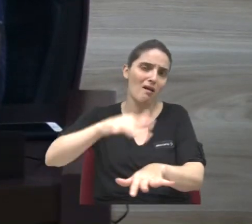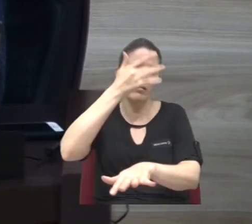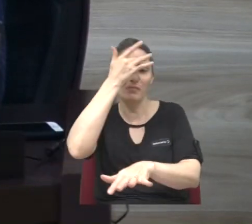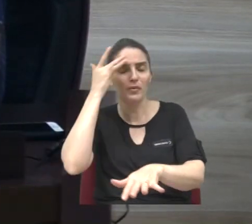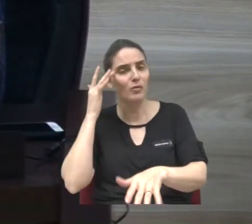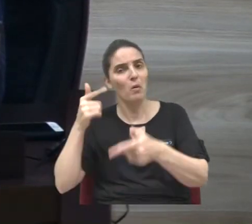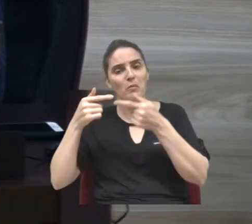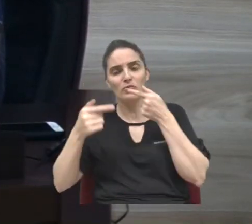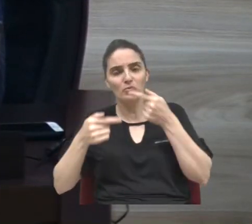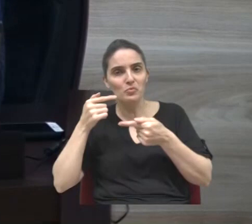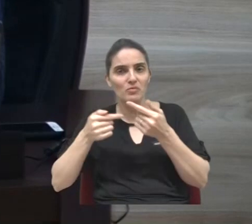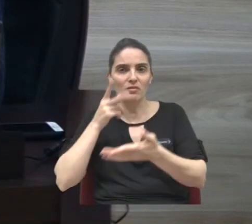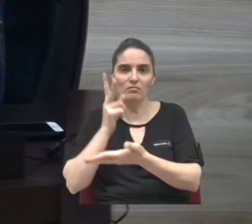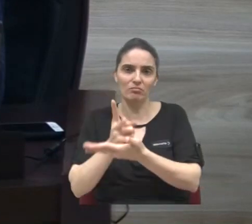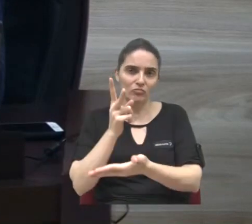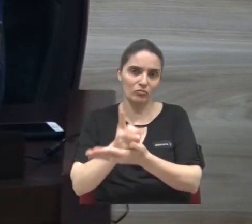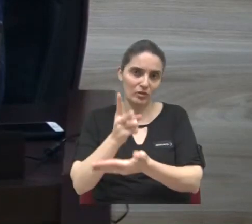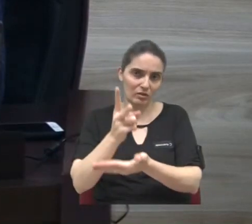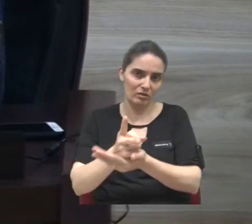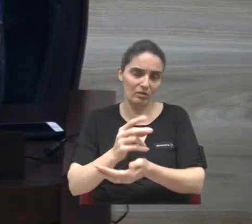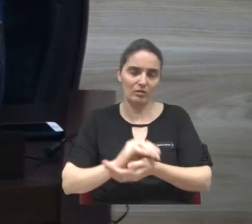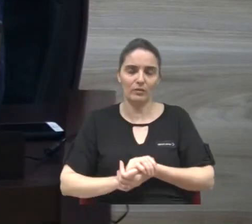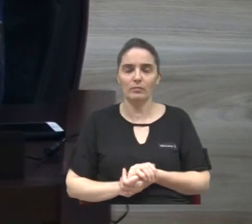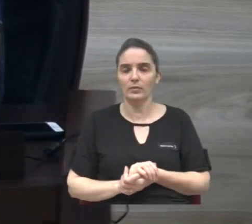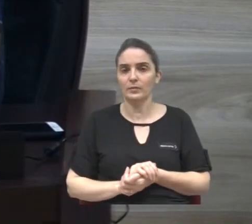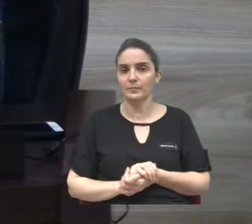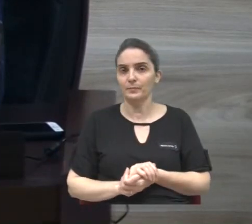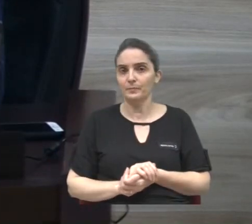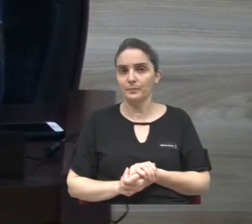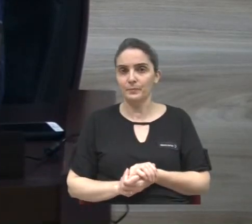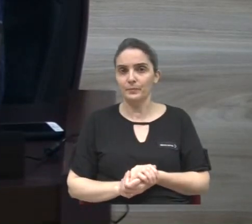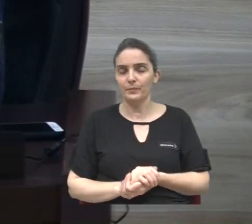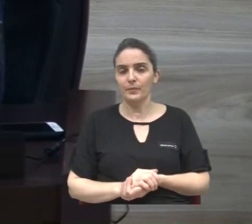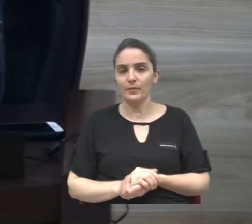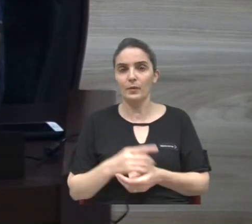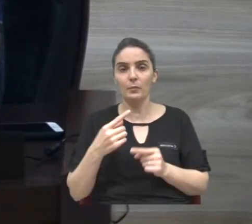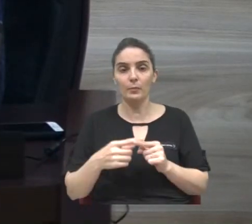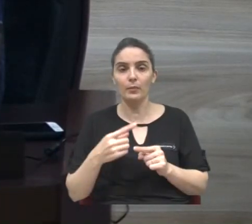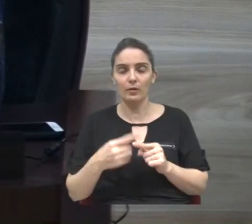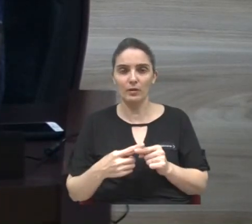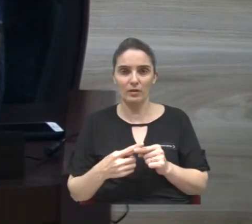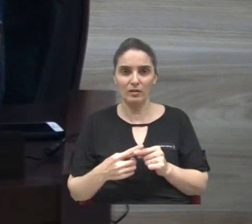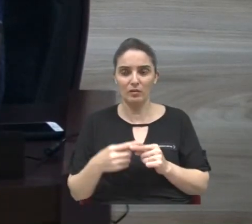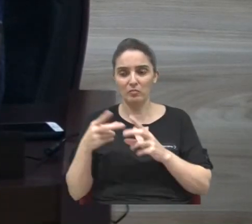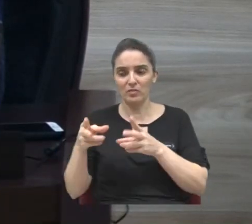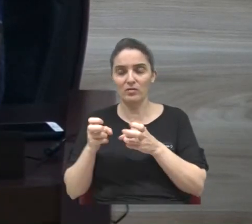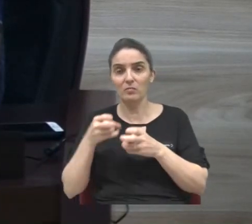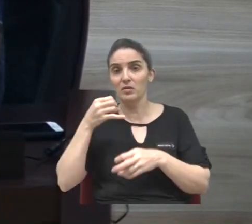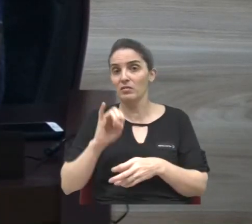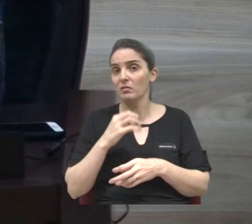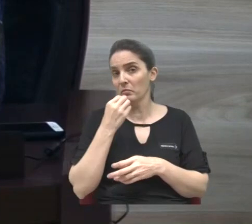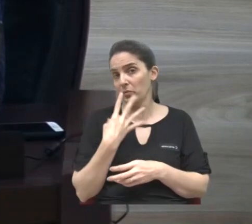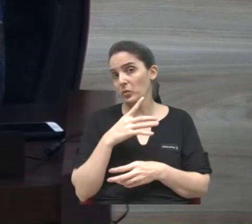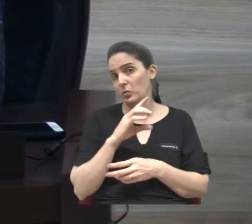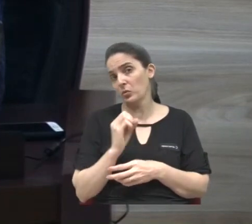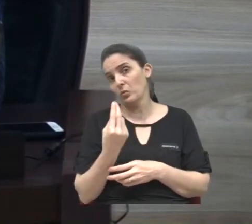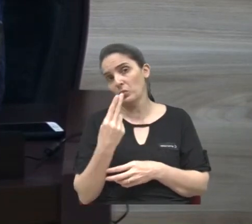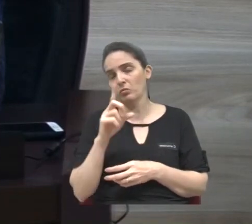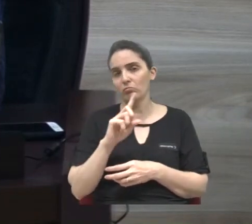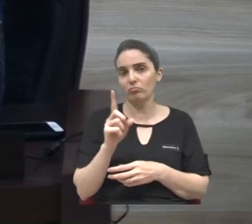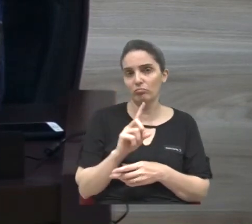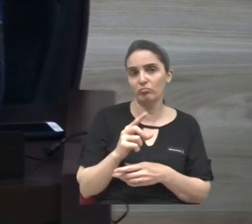ao longo dessa CPI, especialmente quando a sua eficácia. Por um lado, depoimentos e documentos que